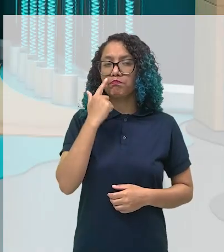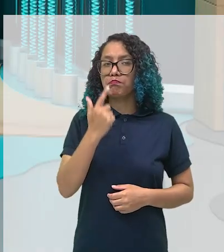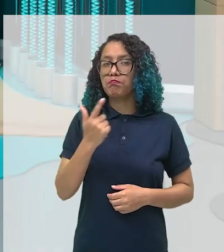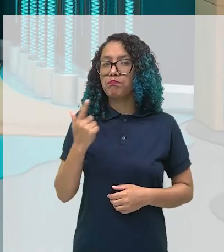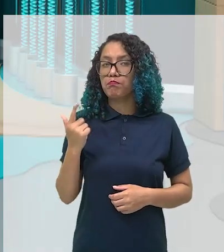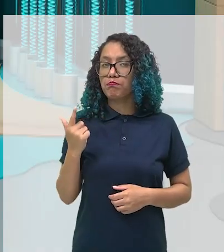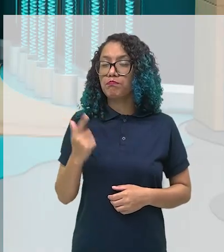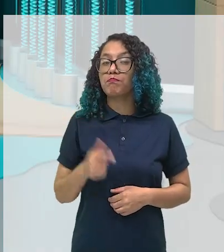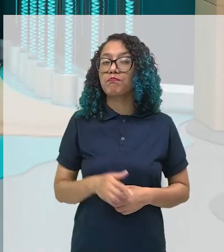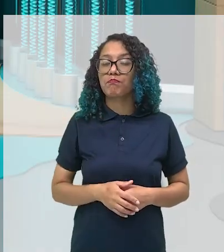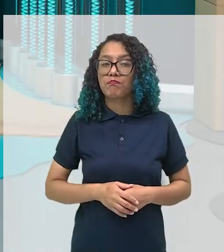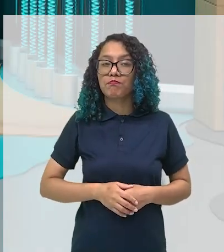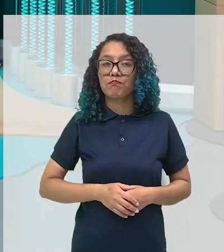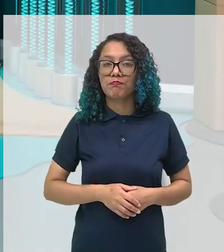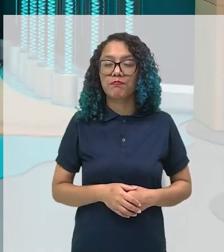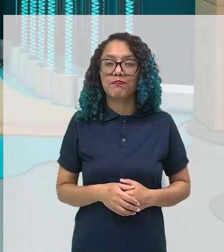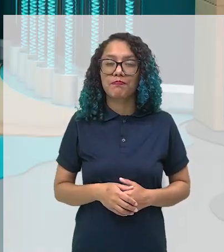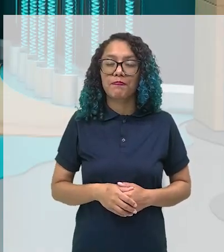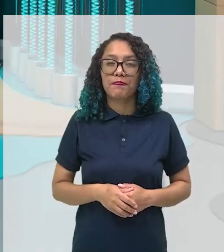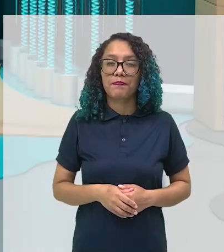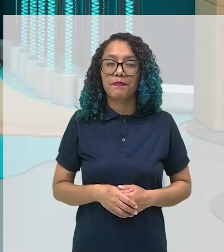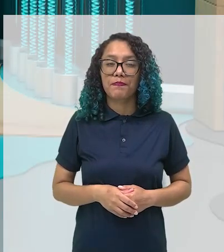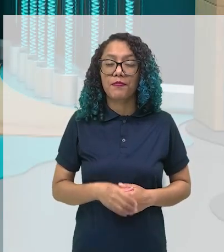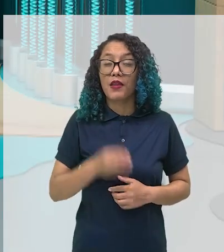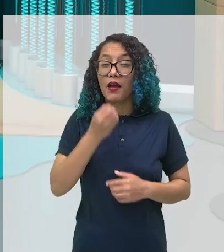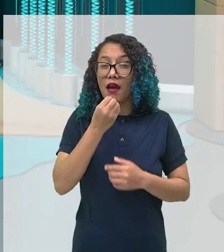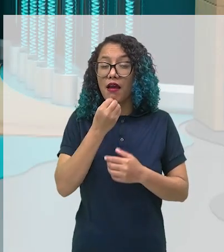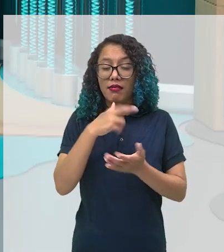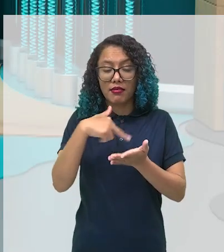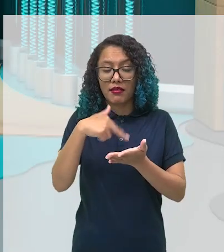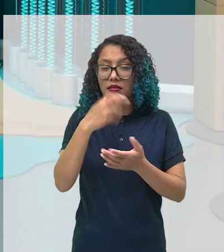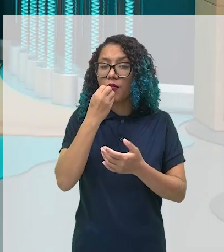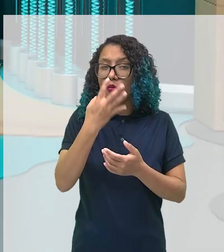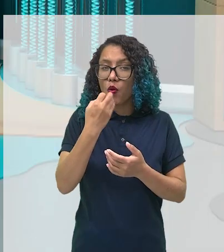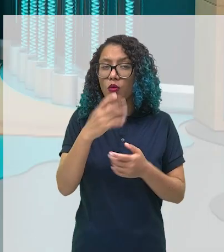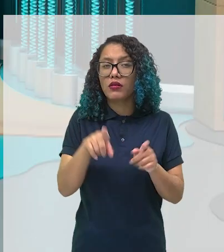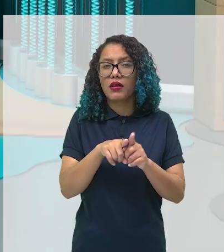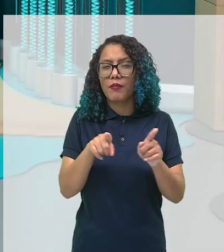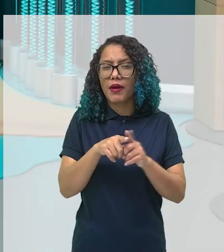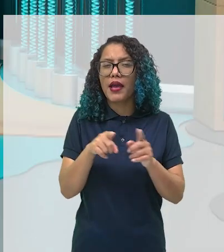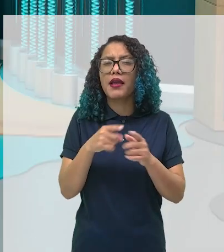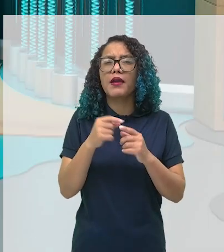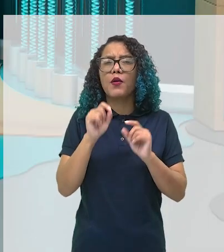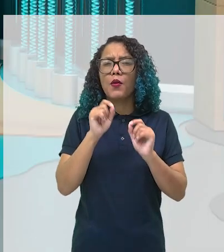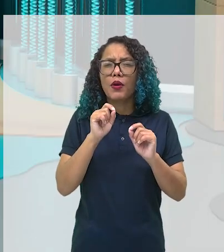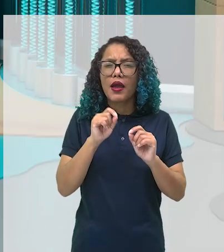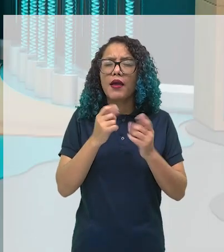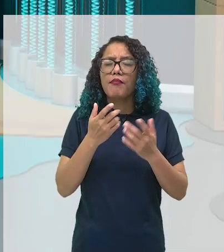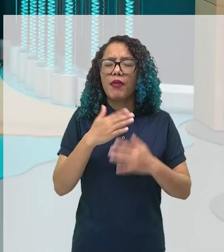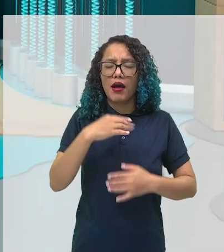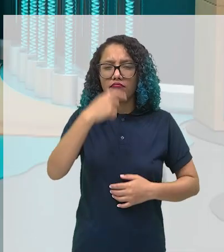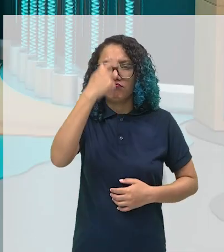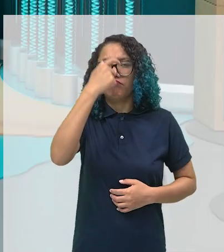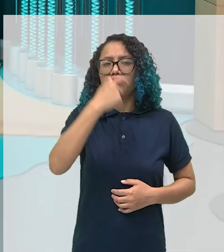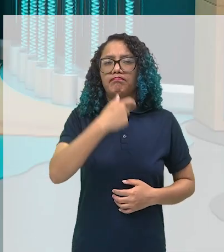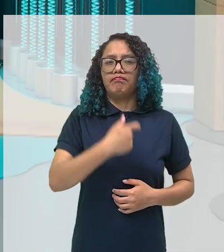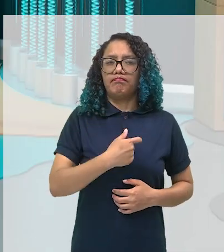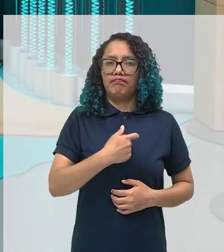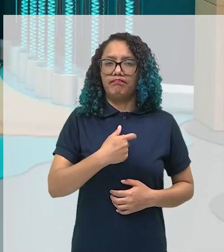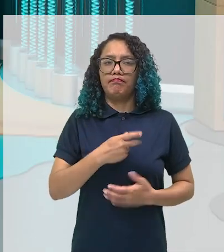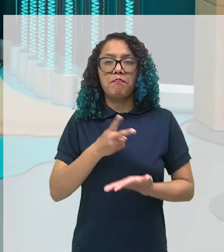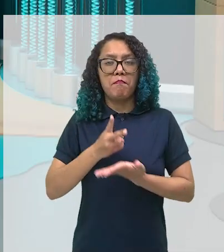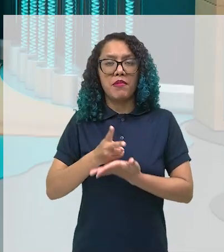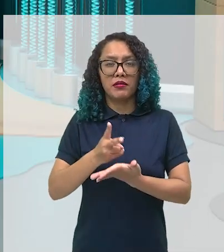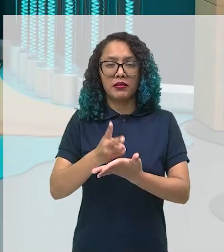bom também, a dança, para desenvolver a postura, gente. Muitas vezes a gente não